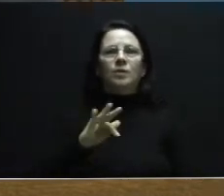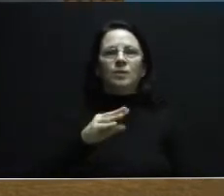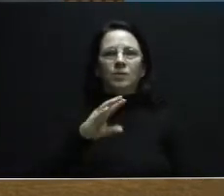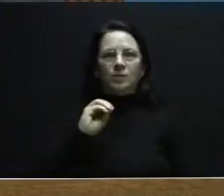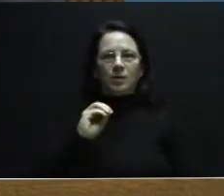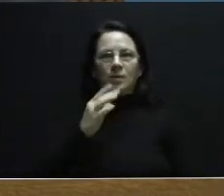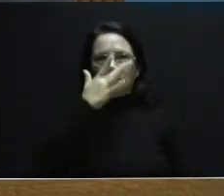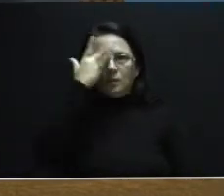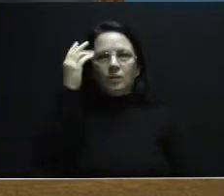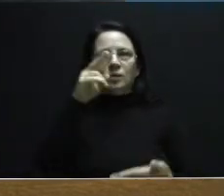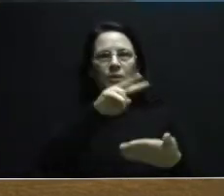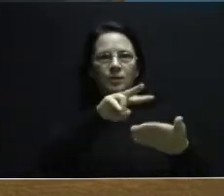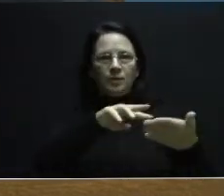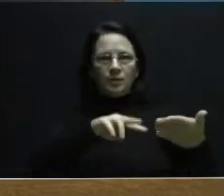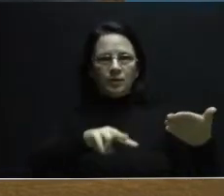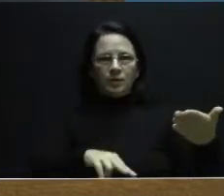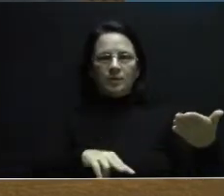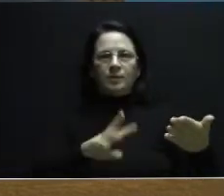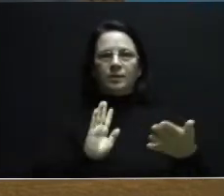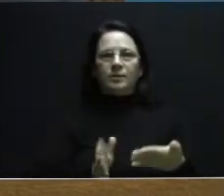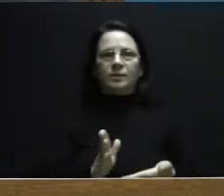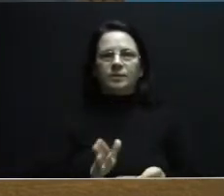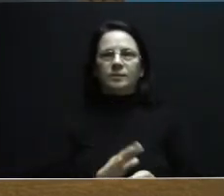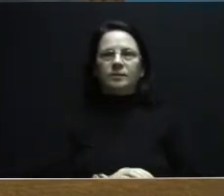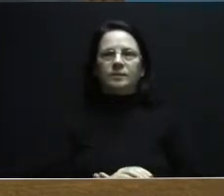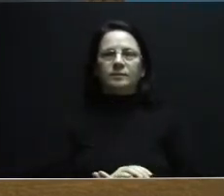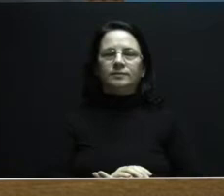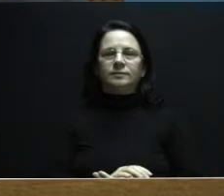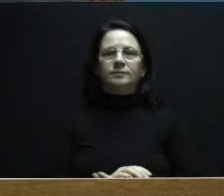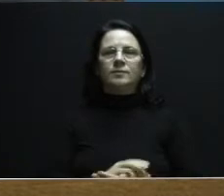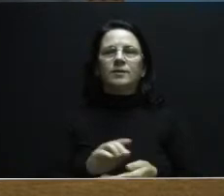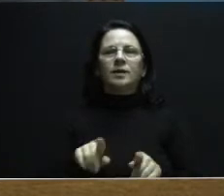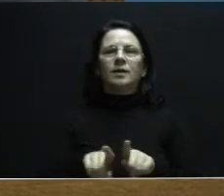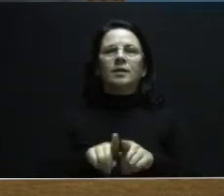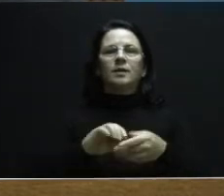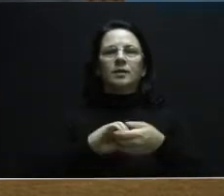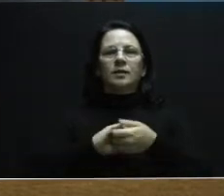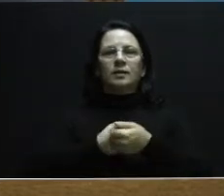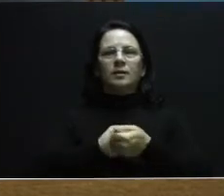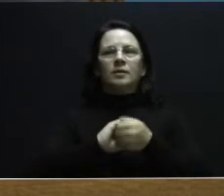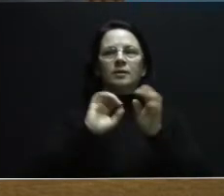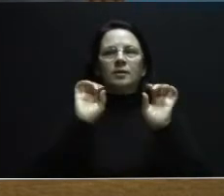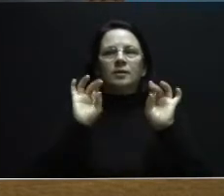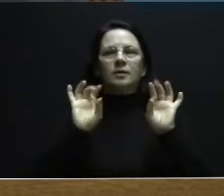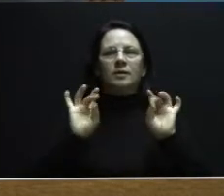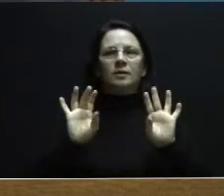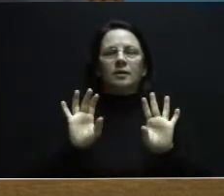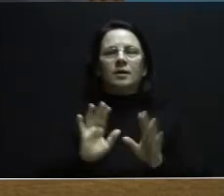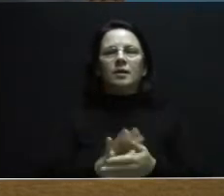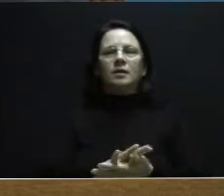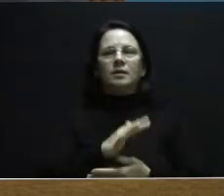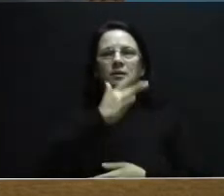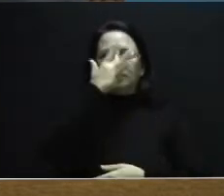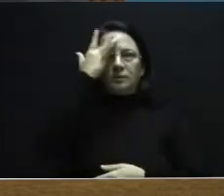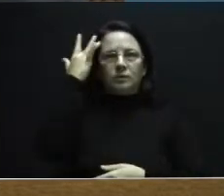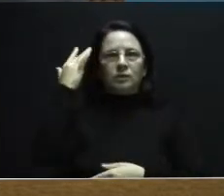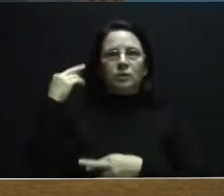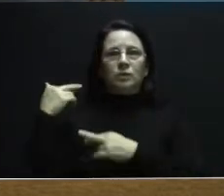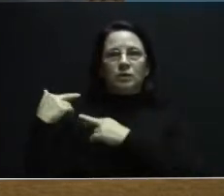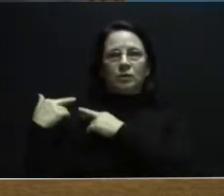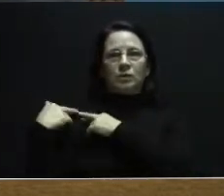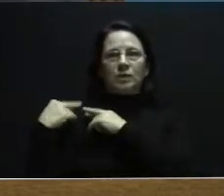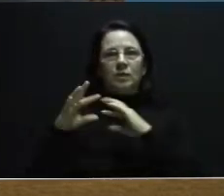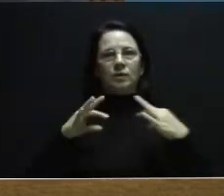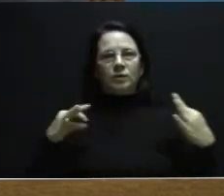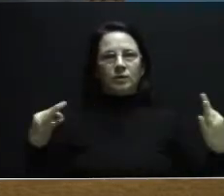várias vezes nomeados. E uma saudação especial, principalmente, a cada um dos representantes de família que